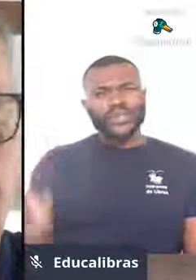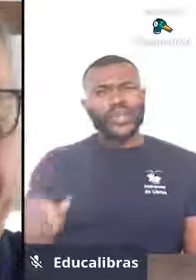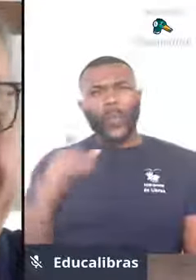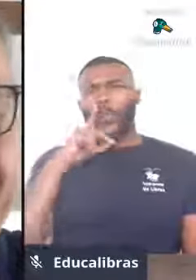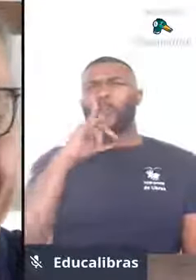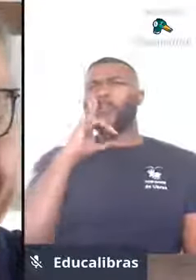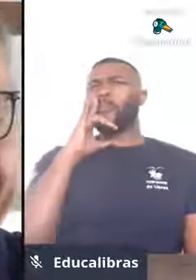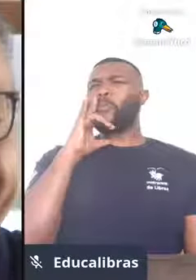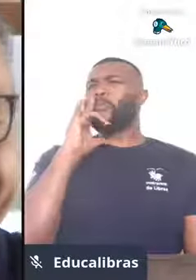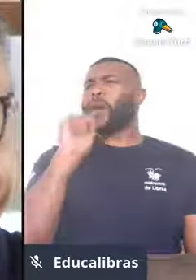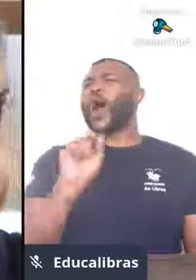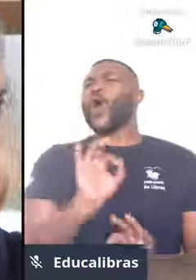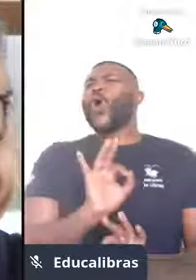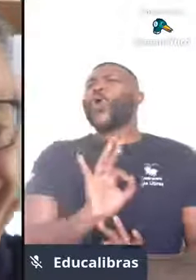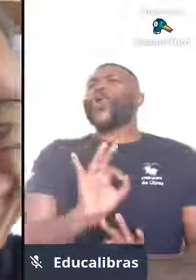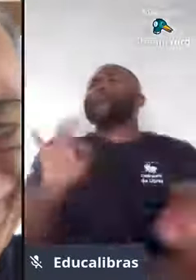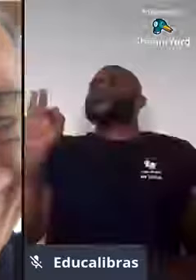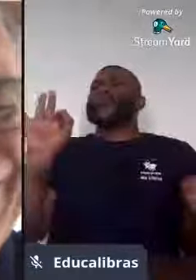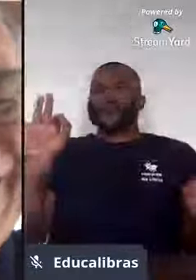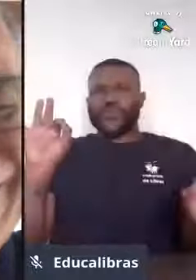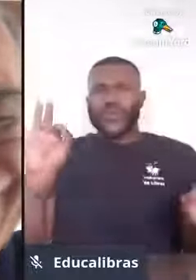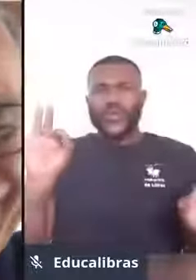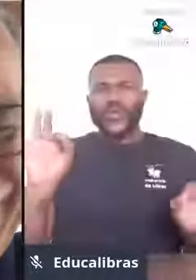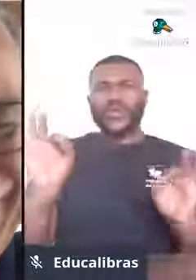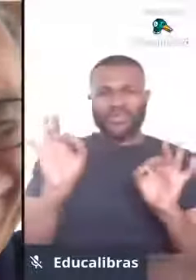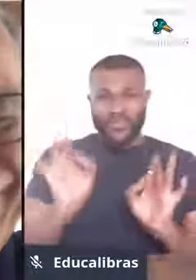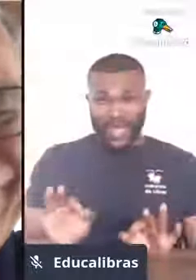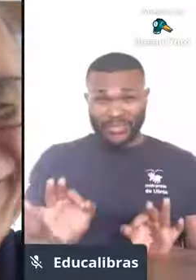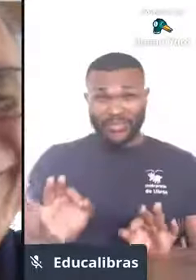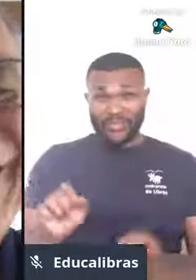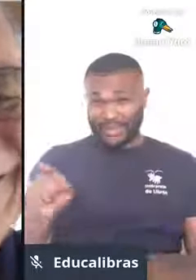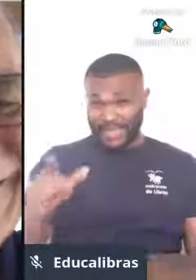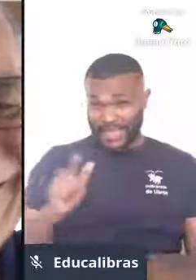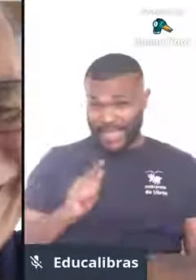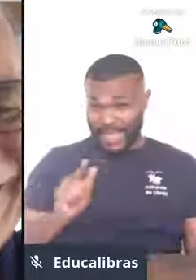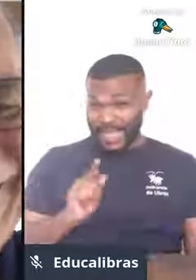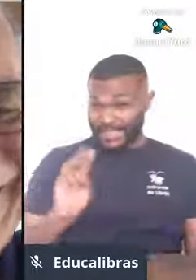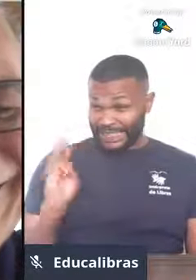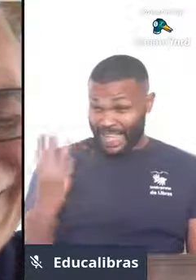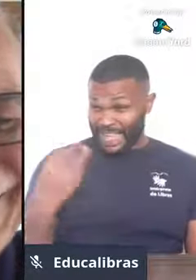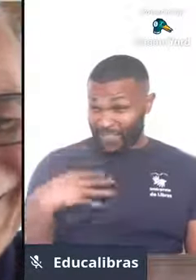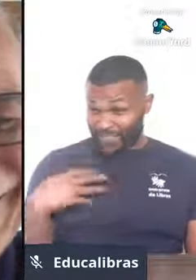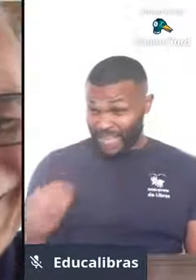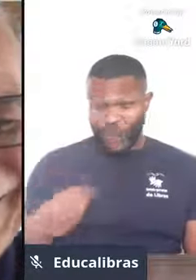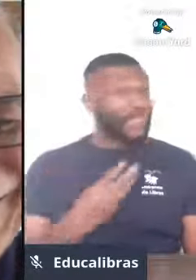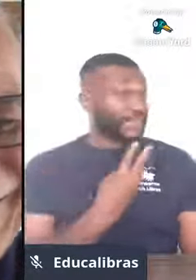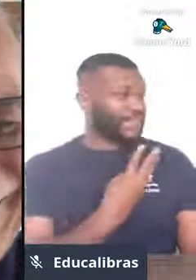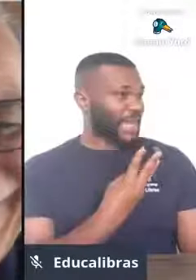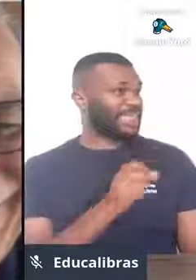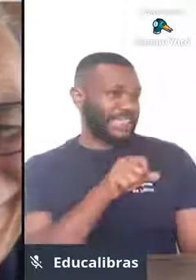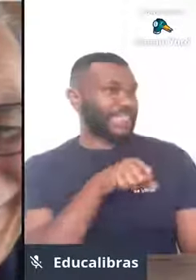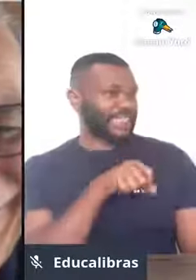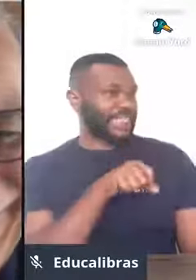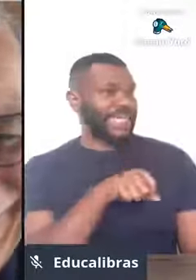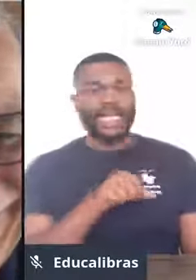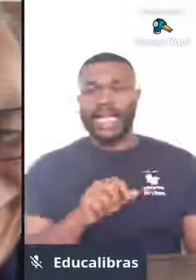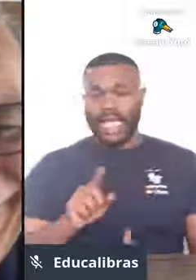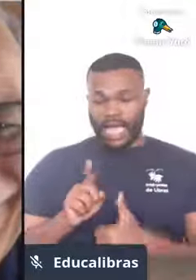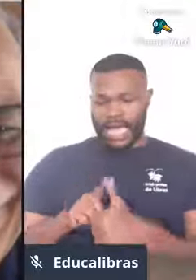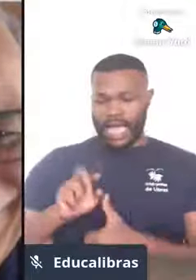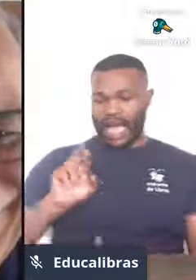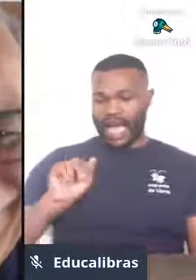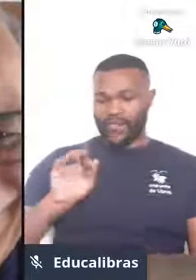né? Você tem 2 filhos, não é isso? Você tem 3. Um casal. 3? 3 filhos. O Rafael, que está aqui